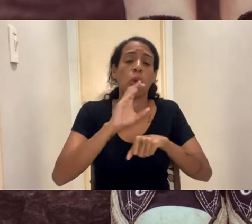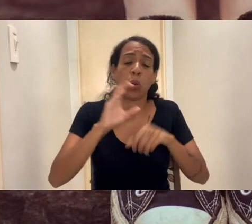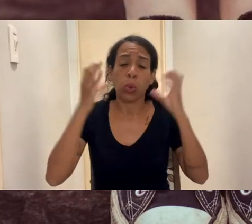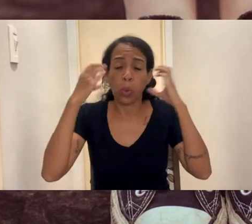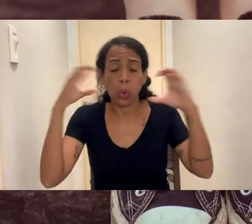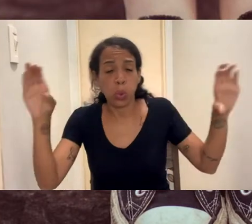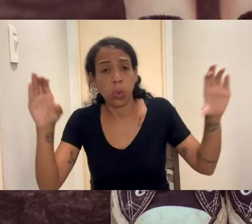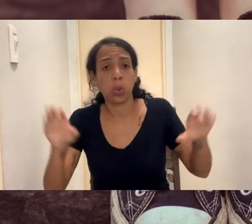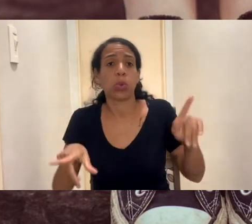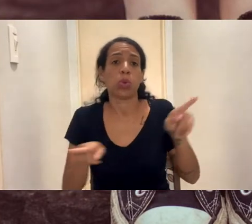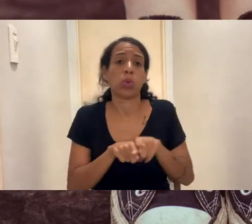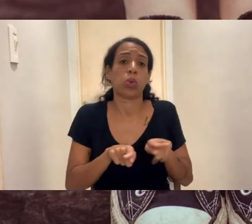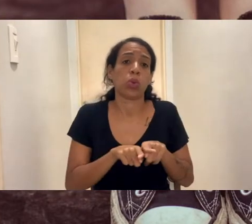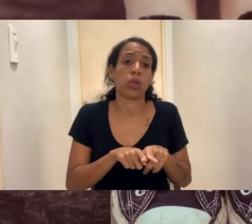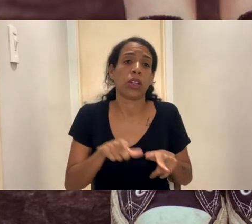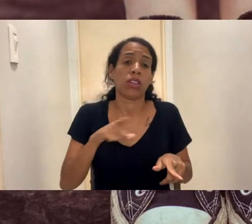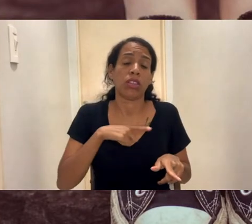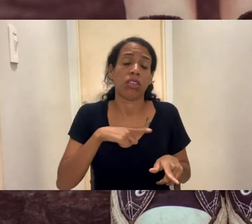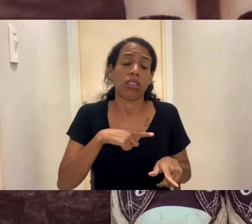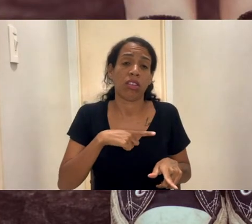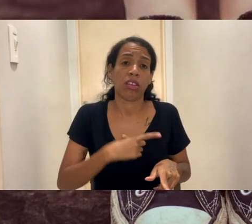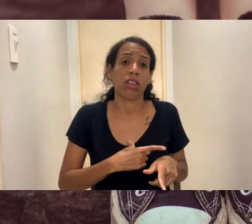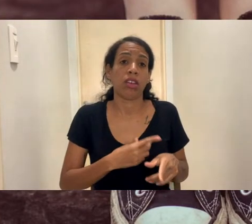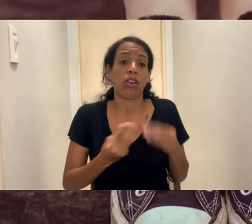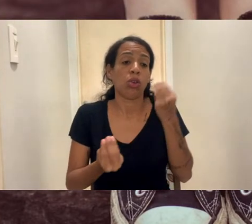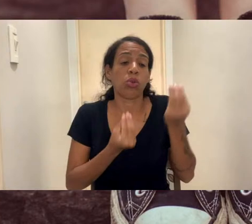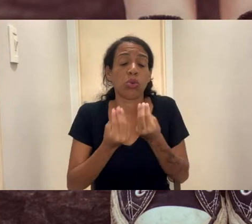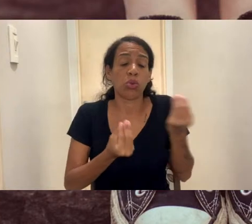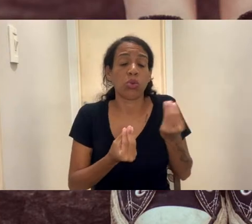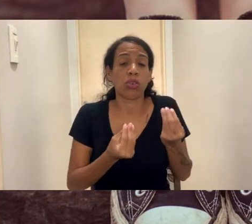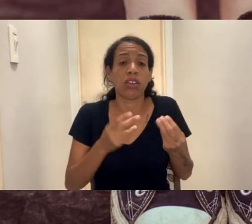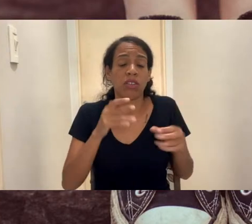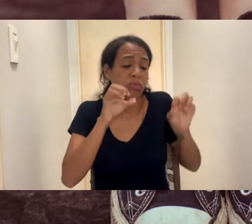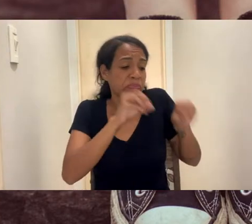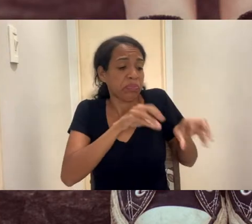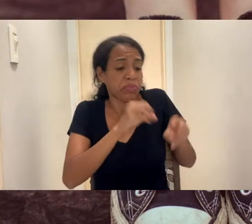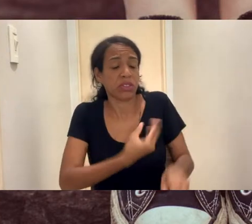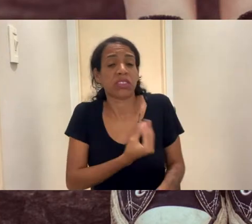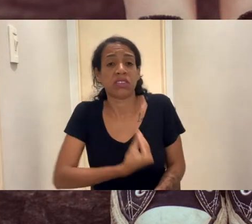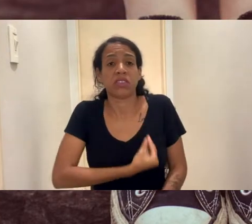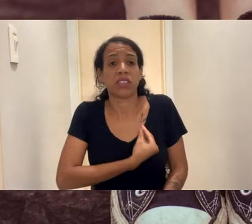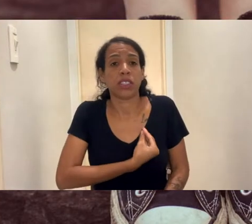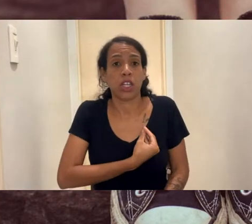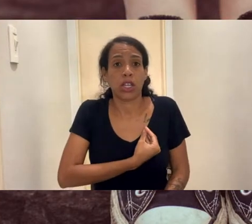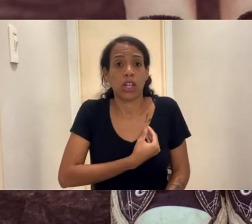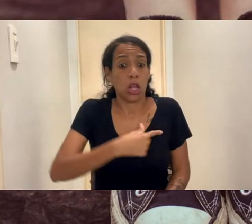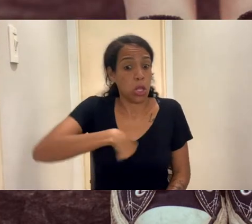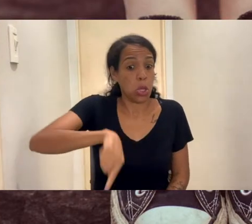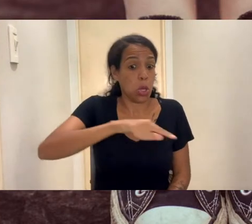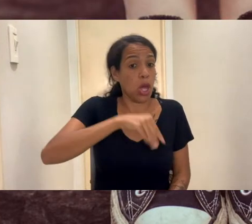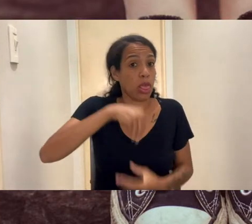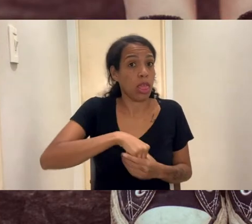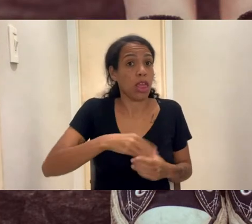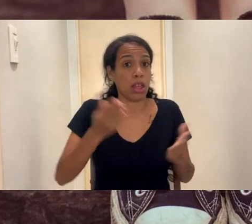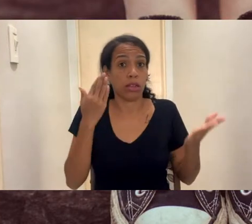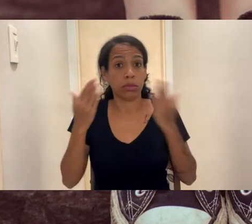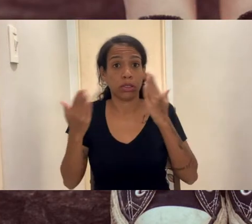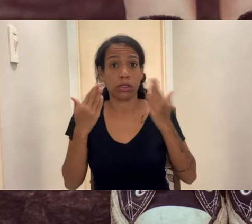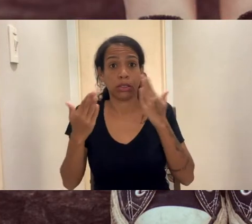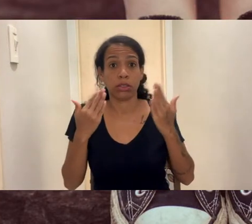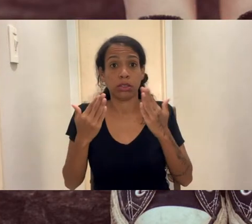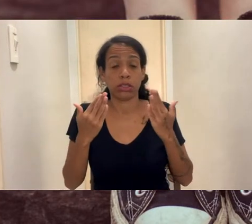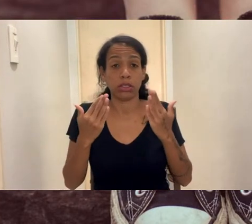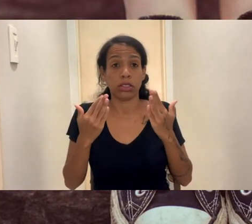que produzem também os nossos modos de vida. A gente, enquanto categoria profissional da psicologia, né, a